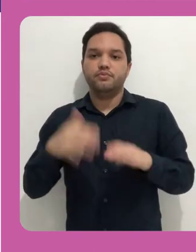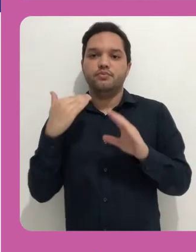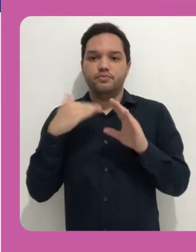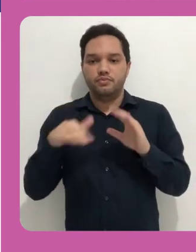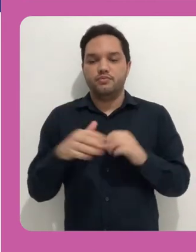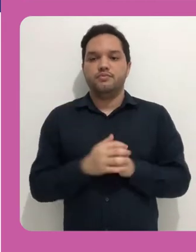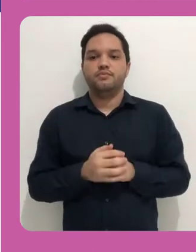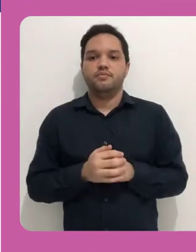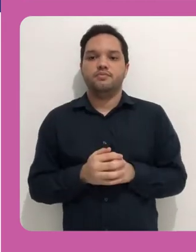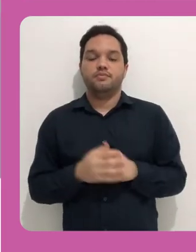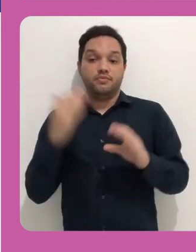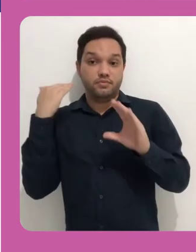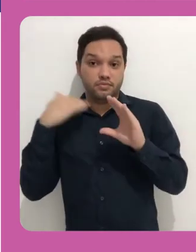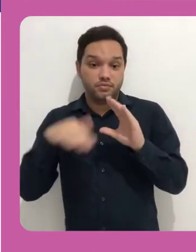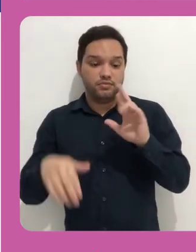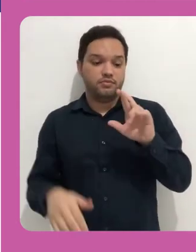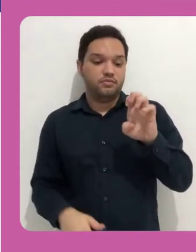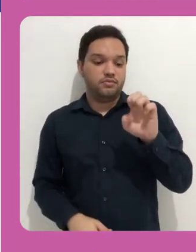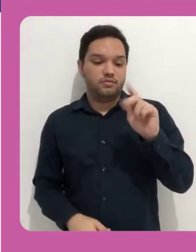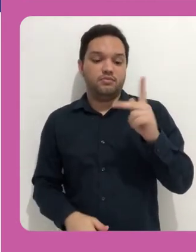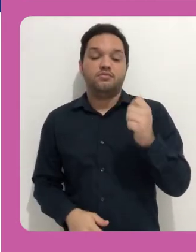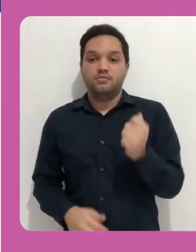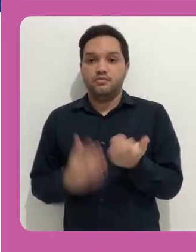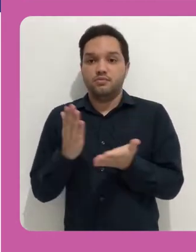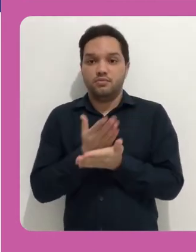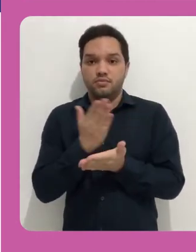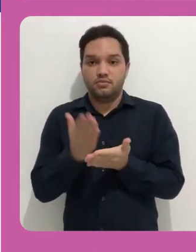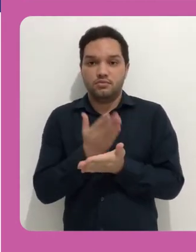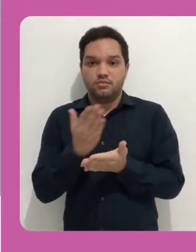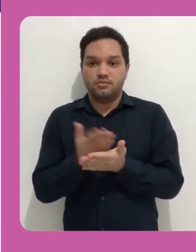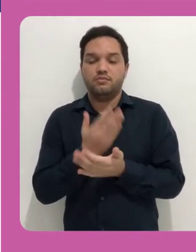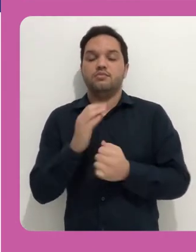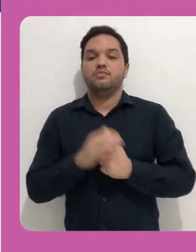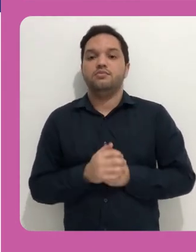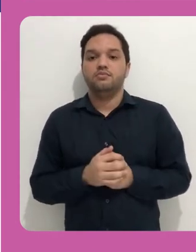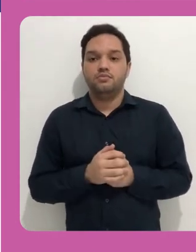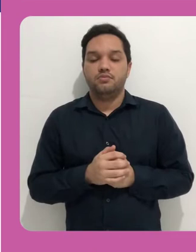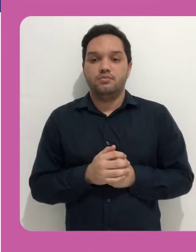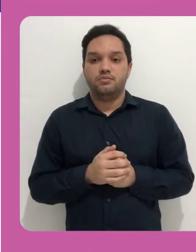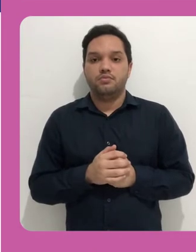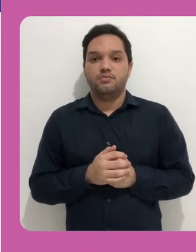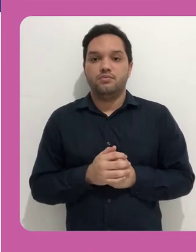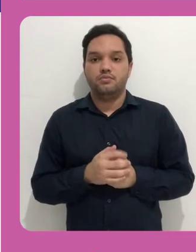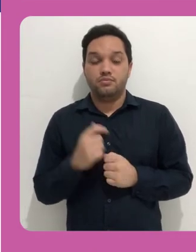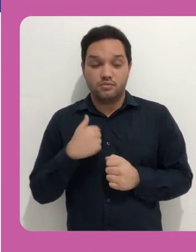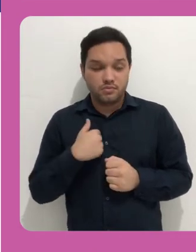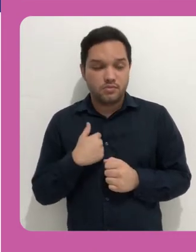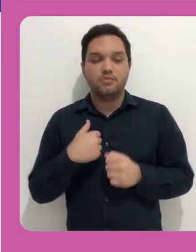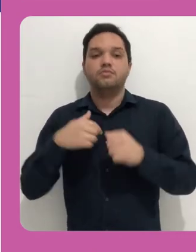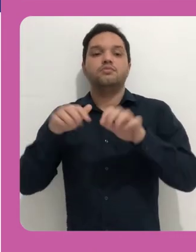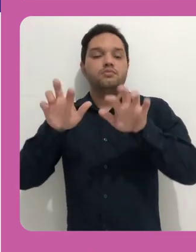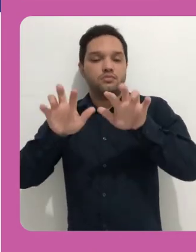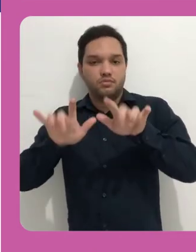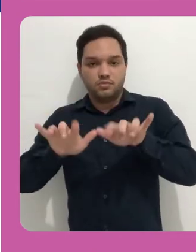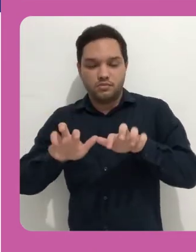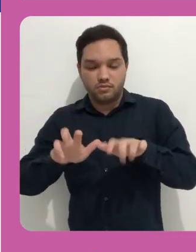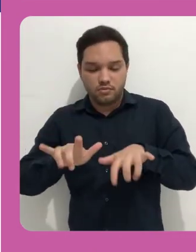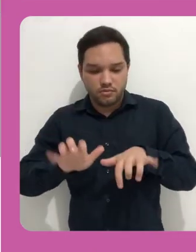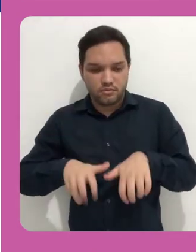do livro texto. Estou escrevendo